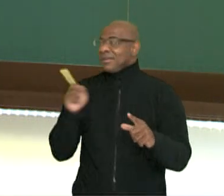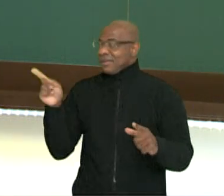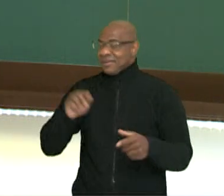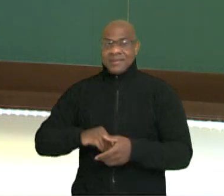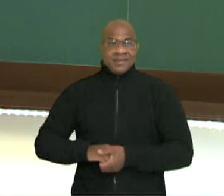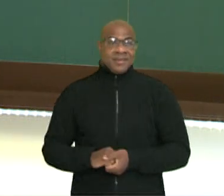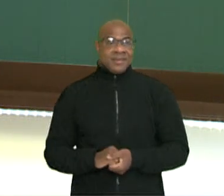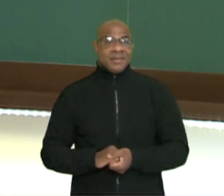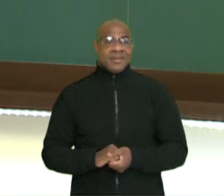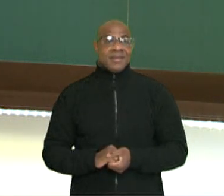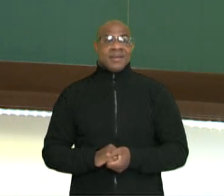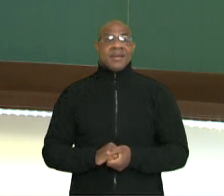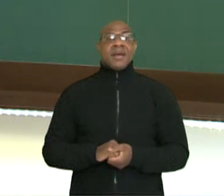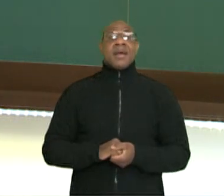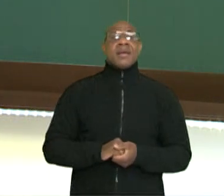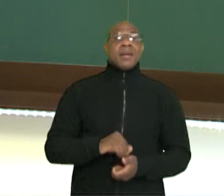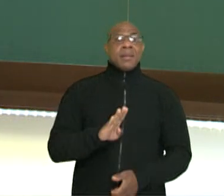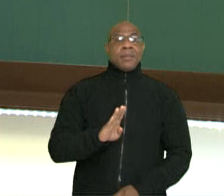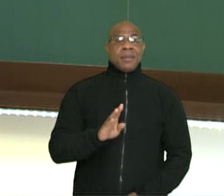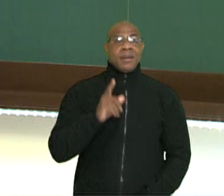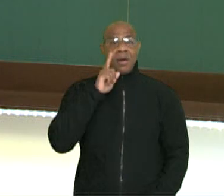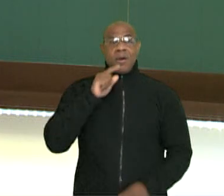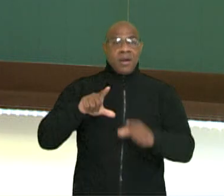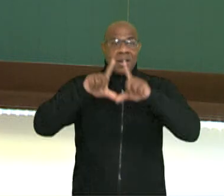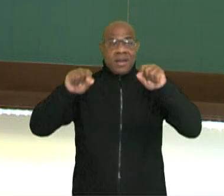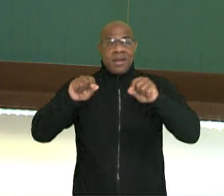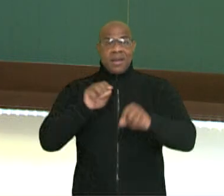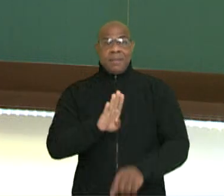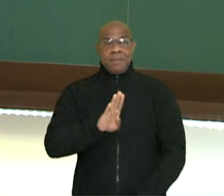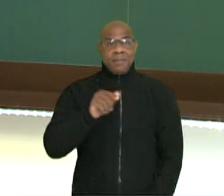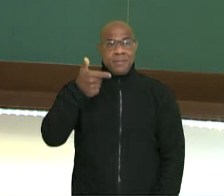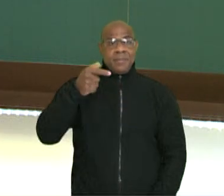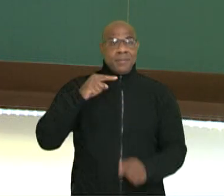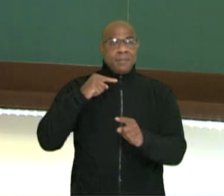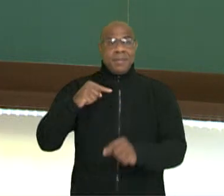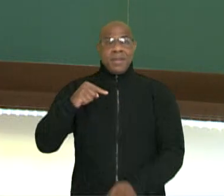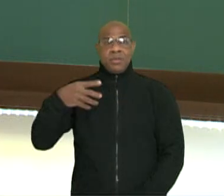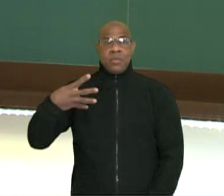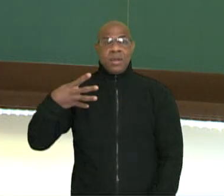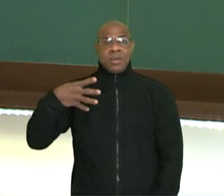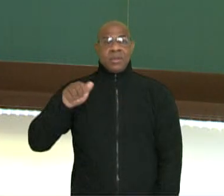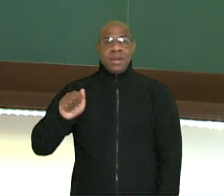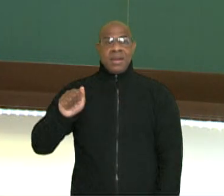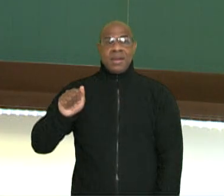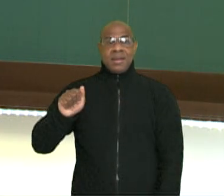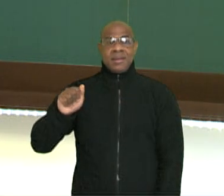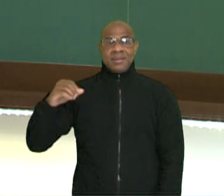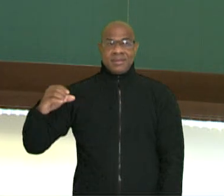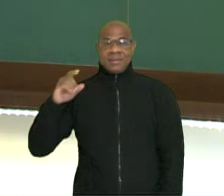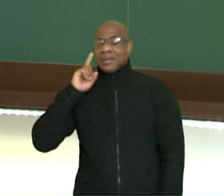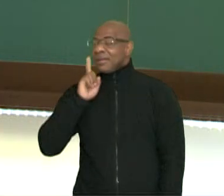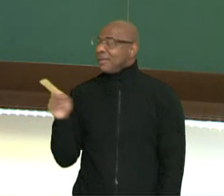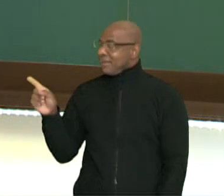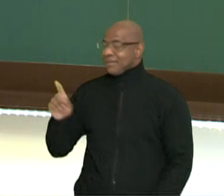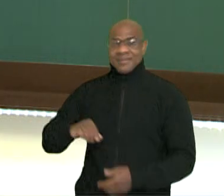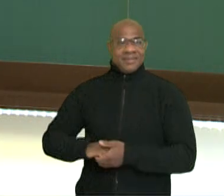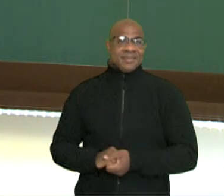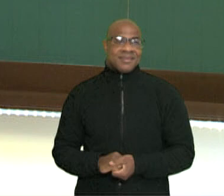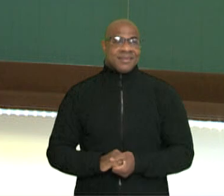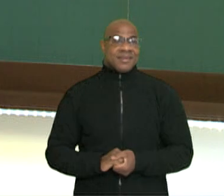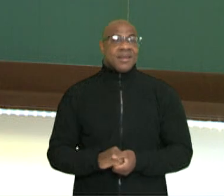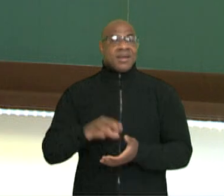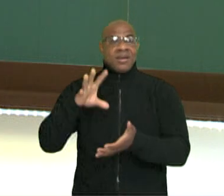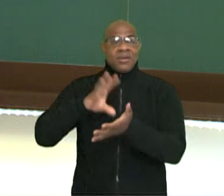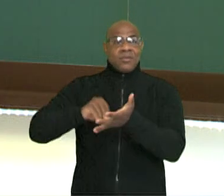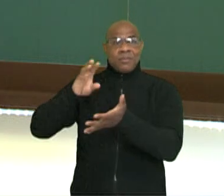resolutiva. Então, o delta é B ao quadrado menos 4AC. B é menos 13, então vai ficar menos 13 ao quadrado. Copio